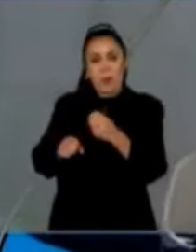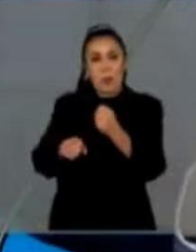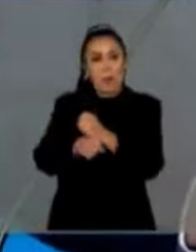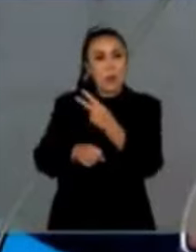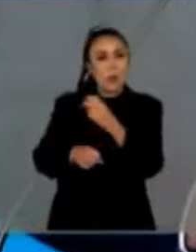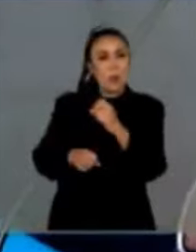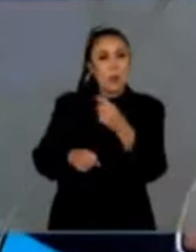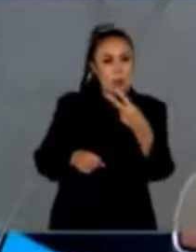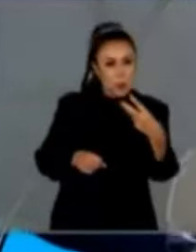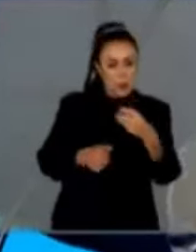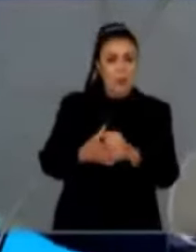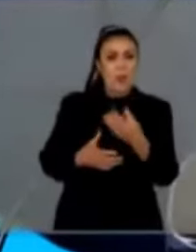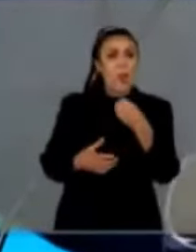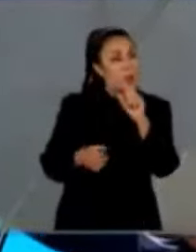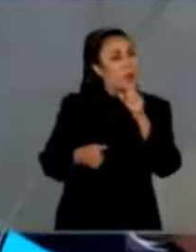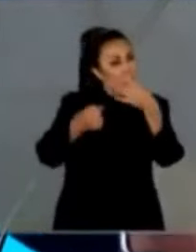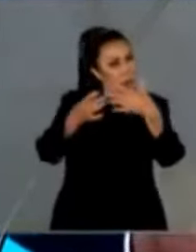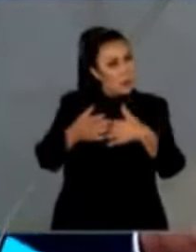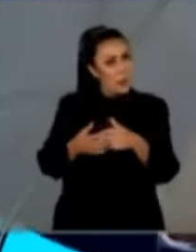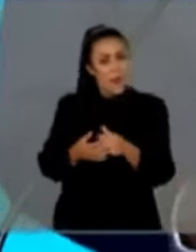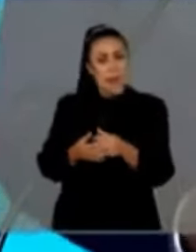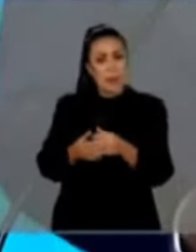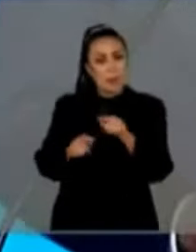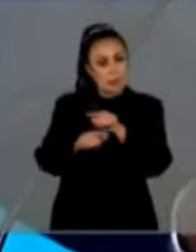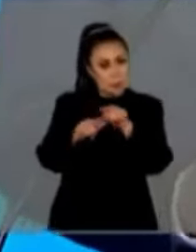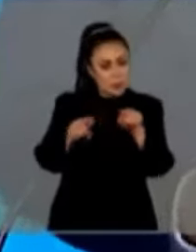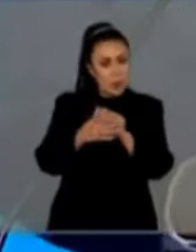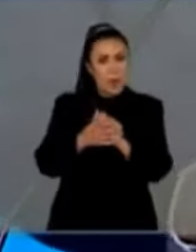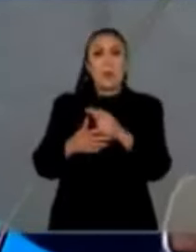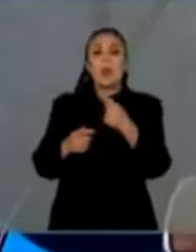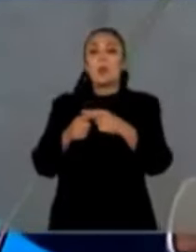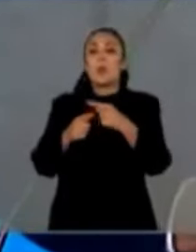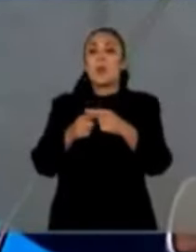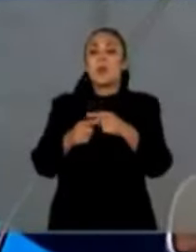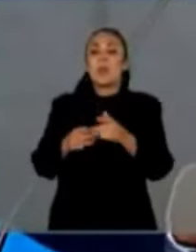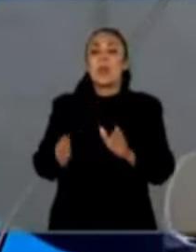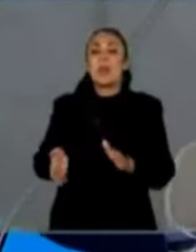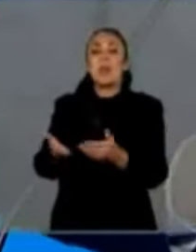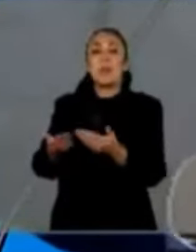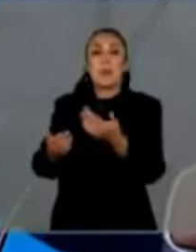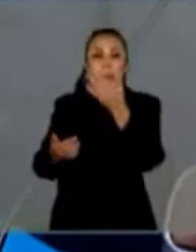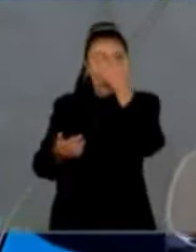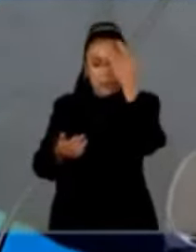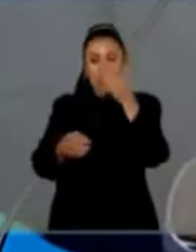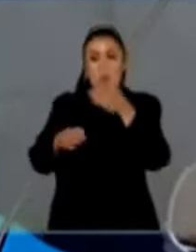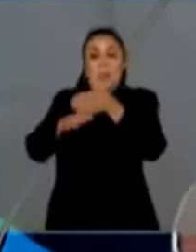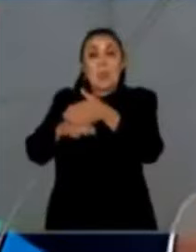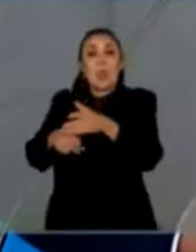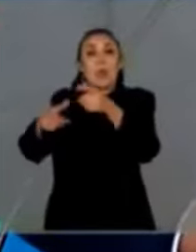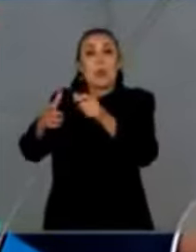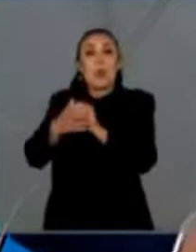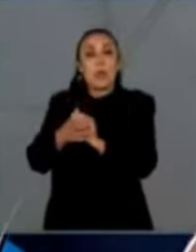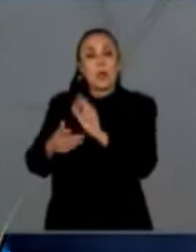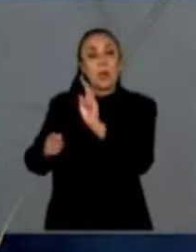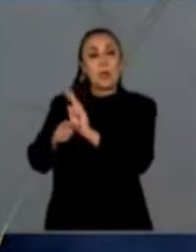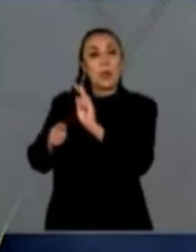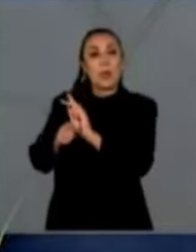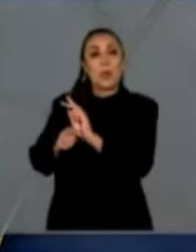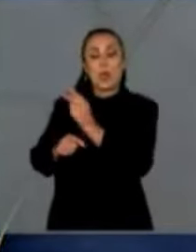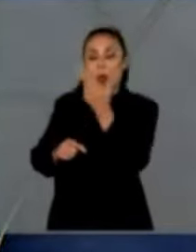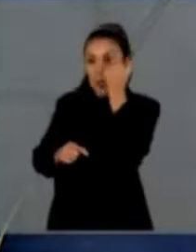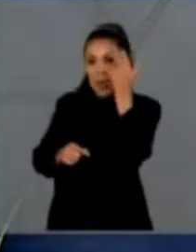você explicar paraas pessoas por que que você levou aquelas pessoas a invadir aquela área uma área de Mananciais de proteção ambiente